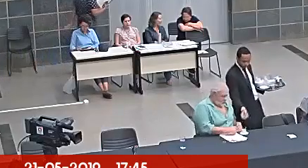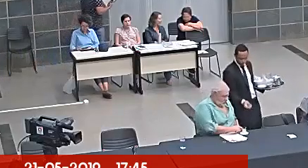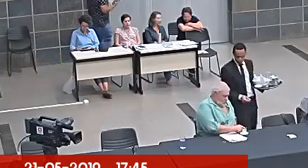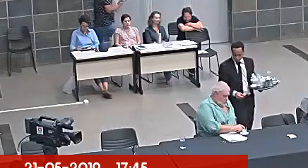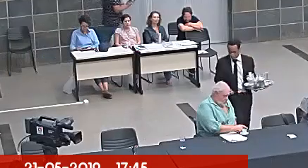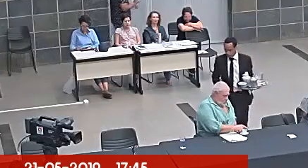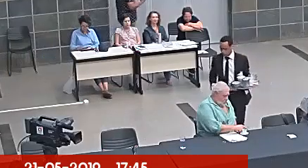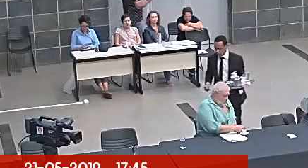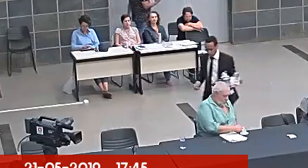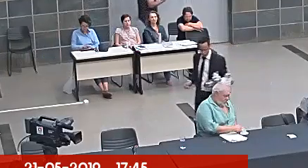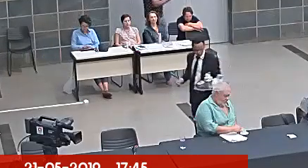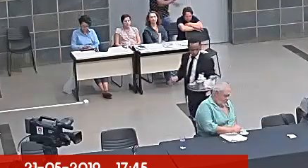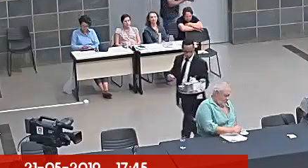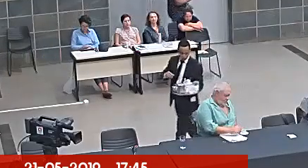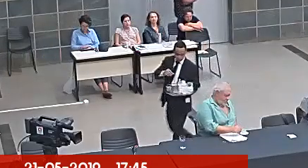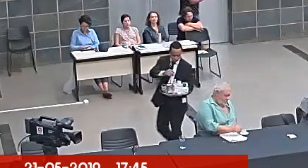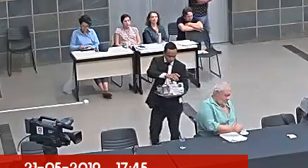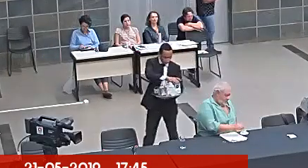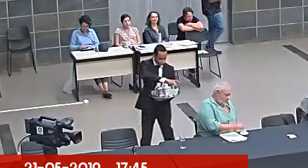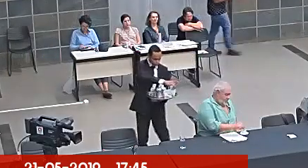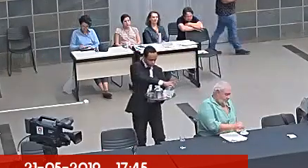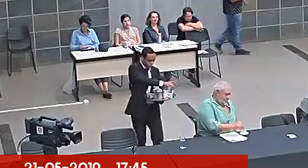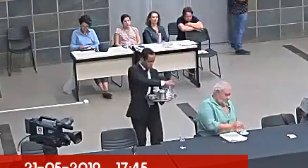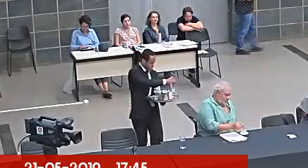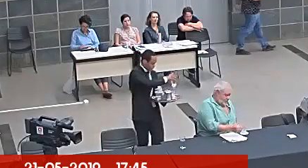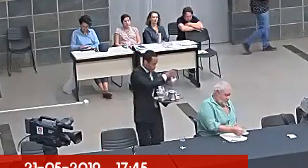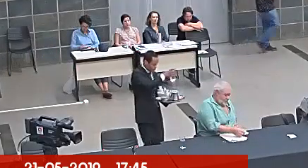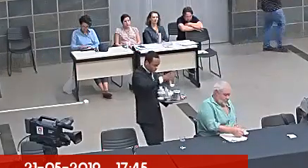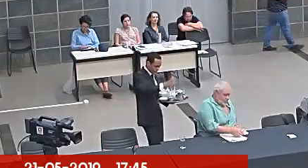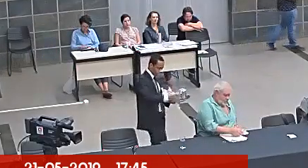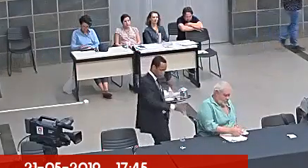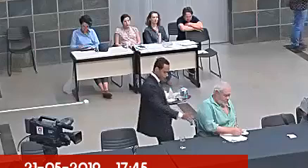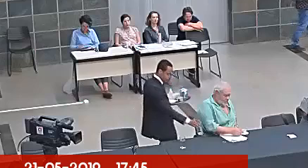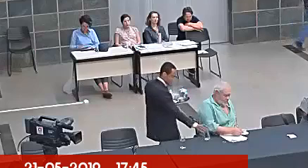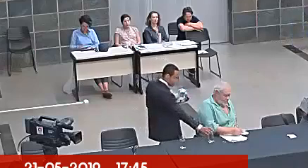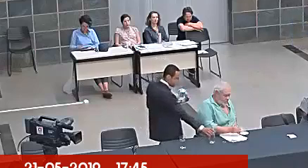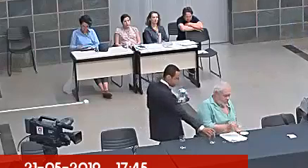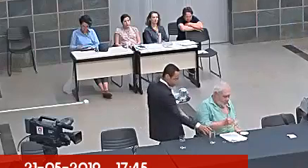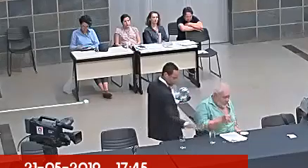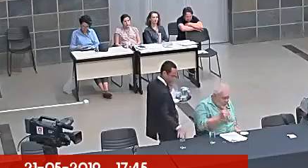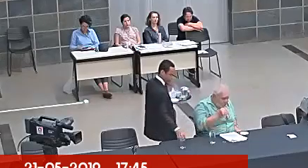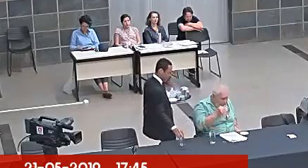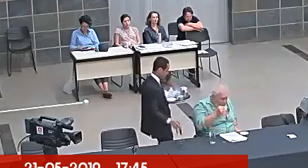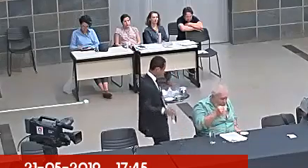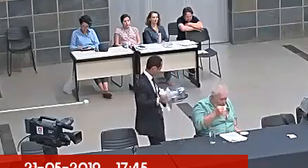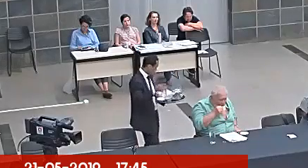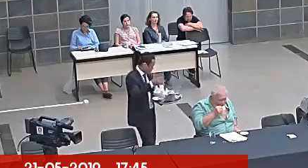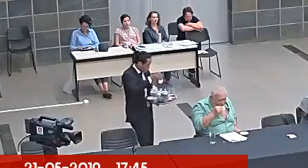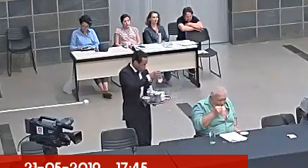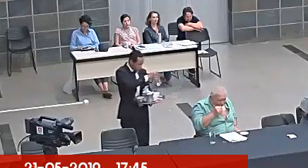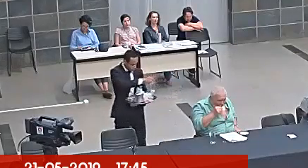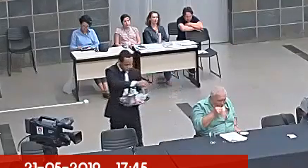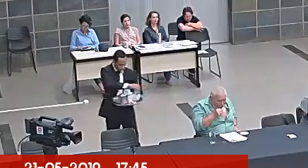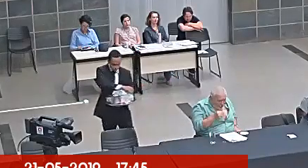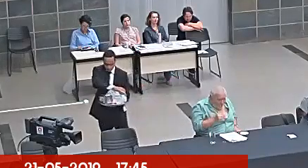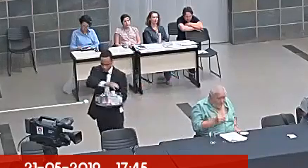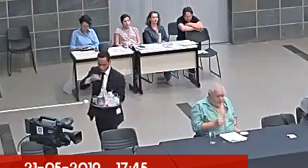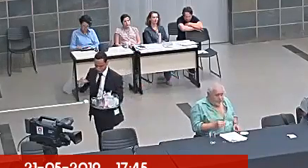hora da manhã f não 1 hora da manhã para mim não me serve você querem a hora que eu que tem necessidade de chegar lá para mim sair com dia e chegar com